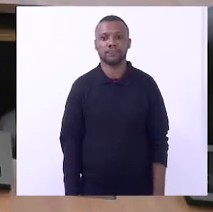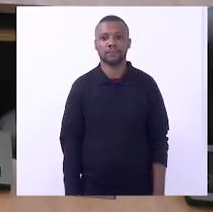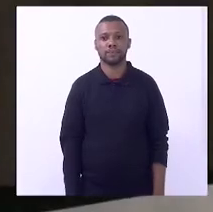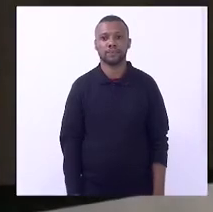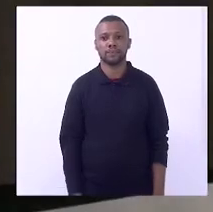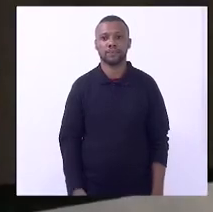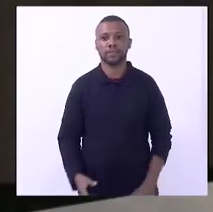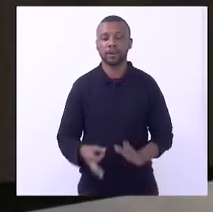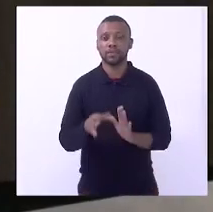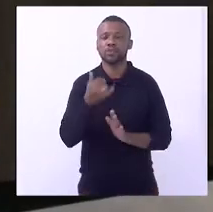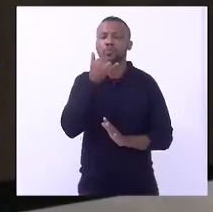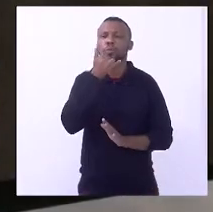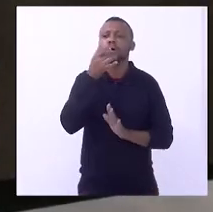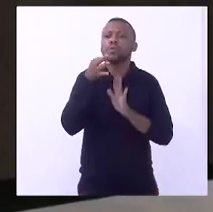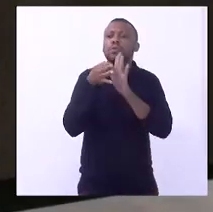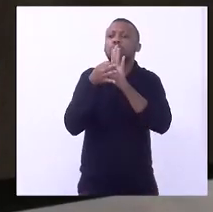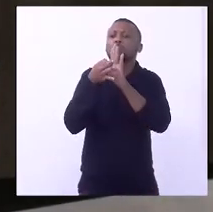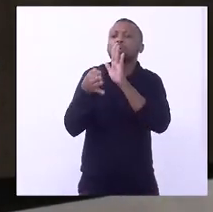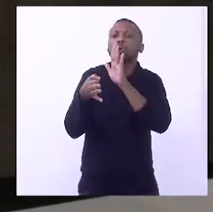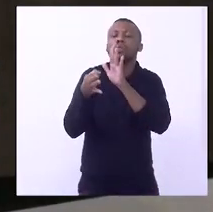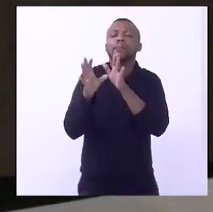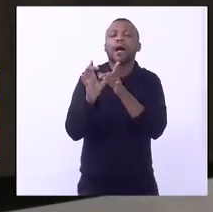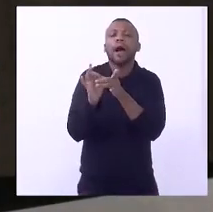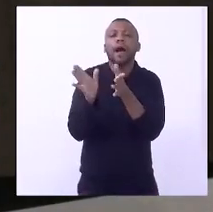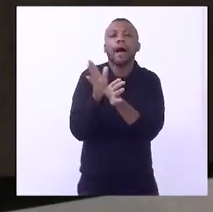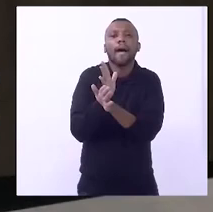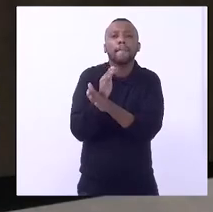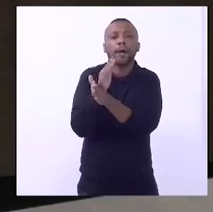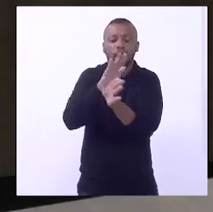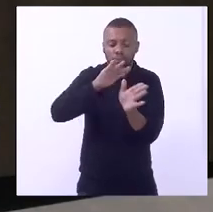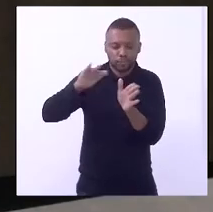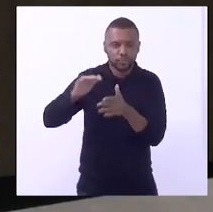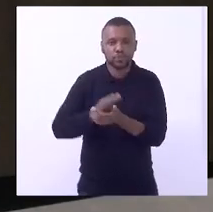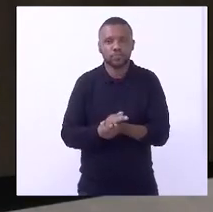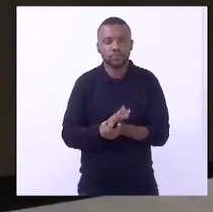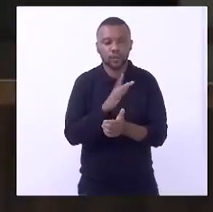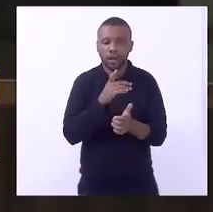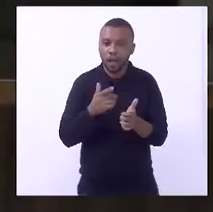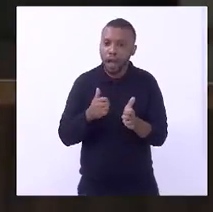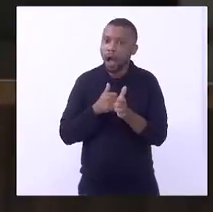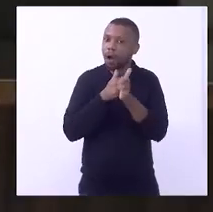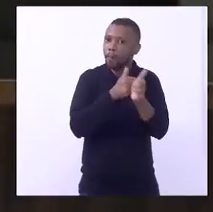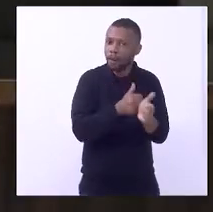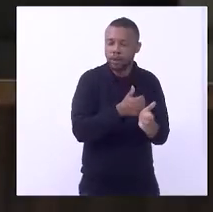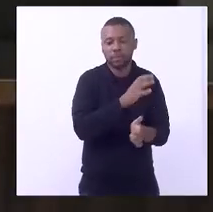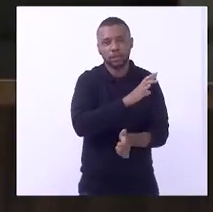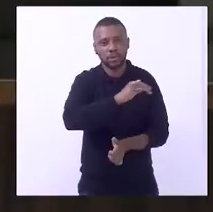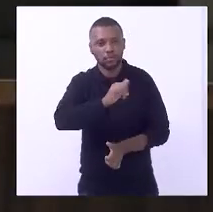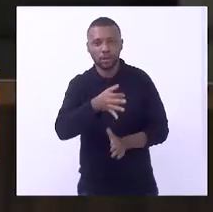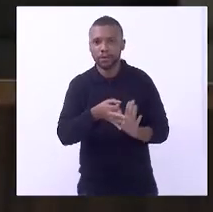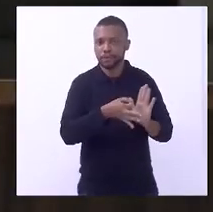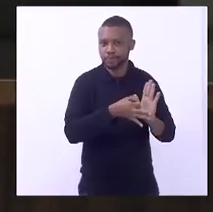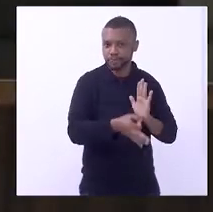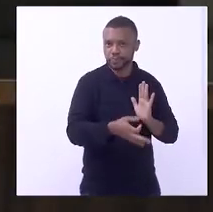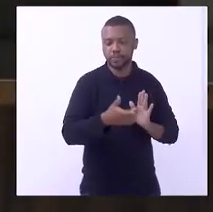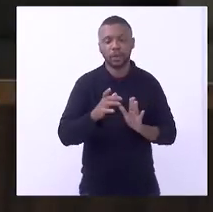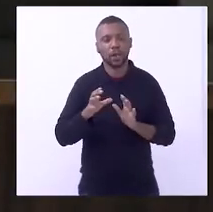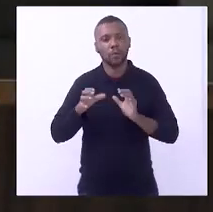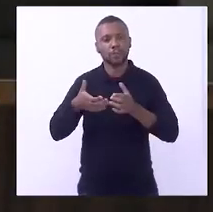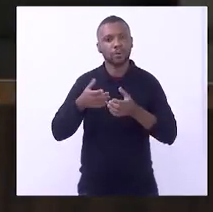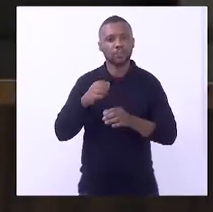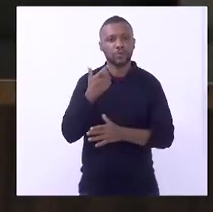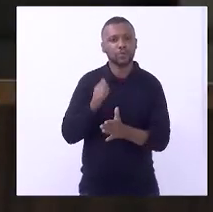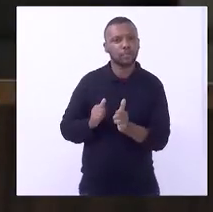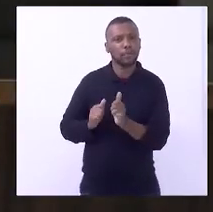Subtenente, está aberto seu som, sub. Acompanho o parecer da CCJ. Pela Comissão de Esporte, deputado Wellington